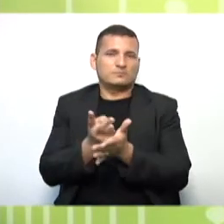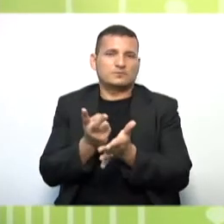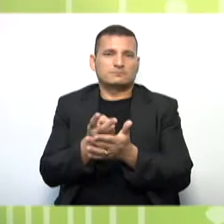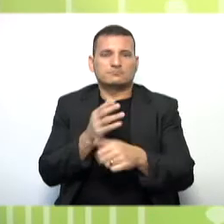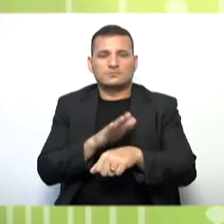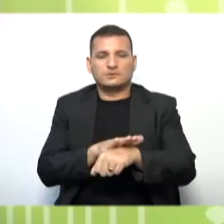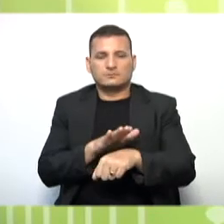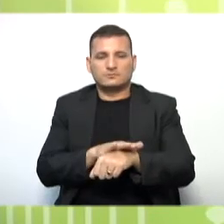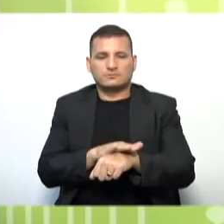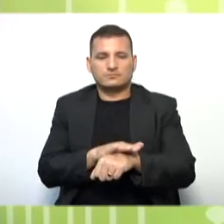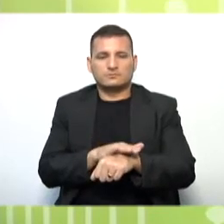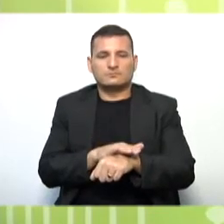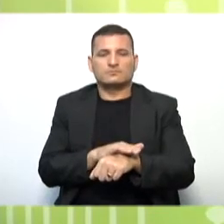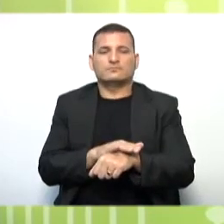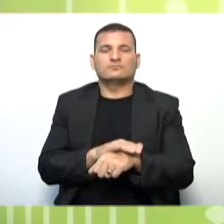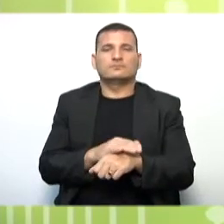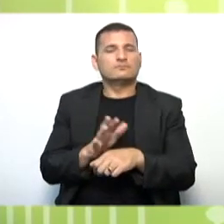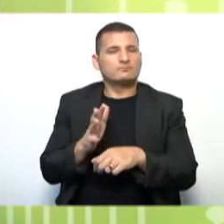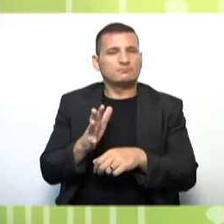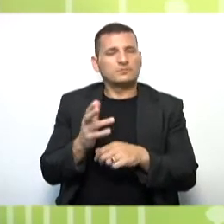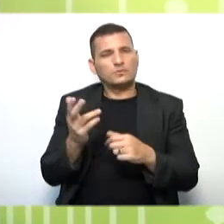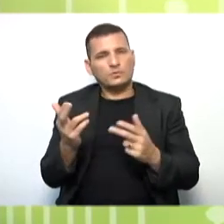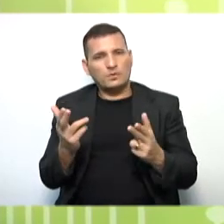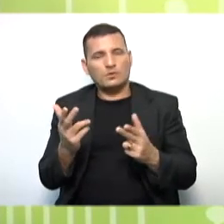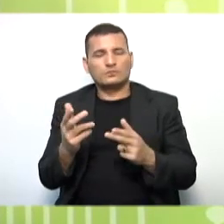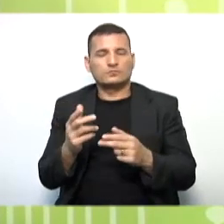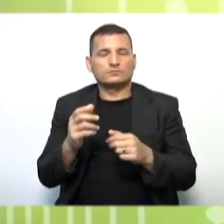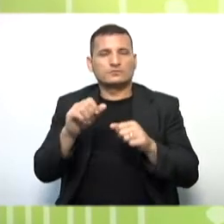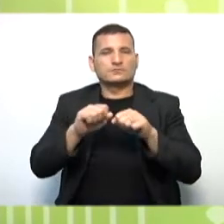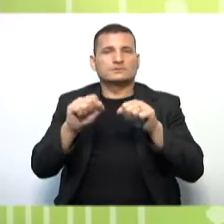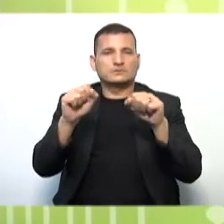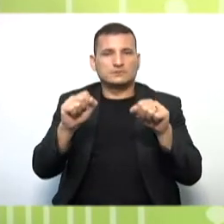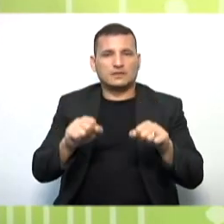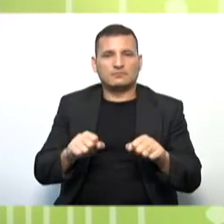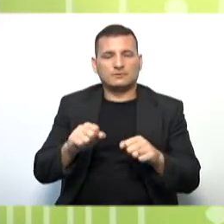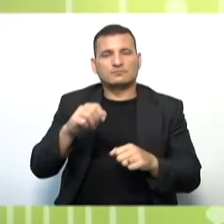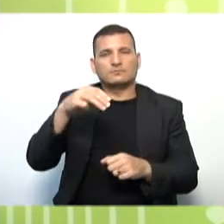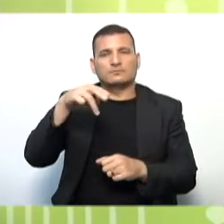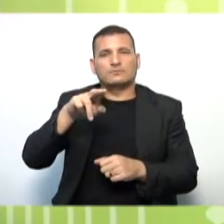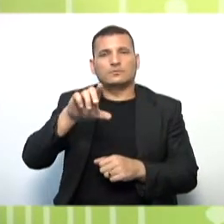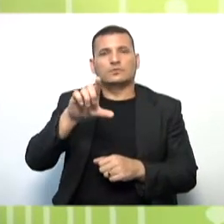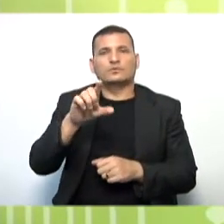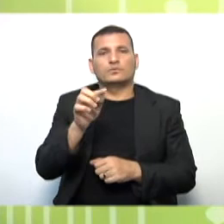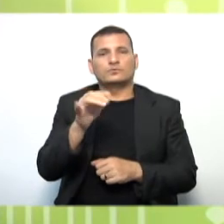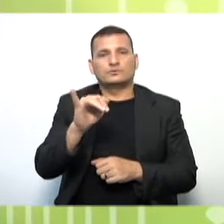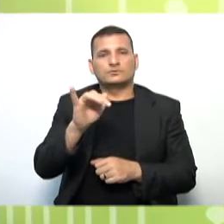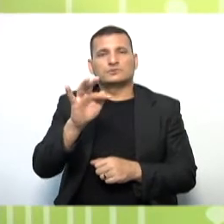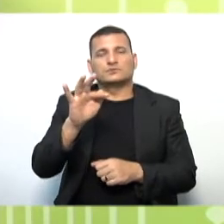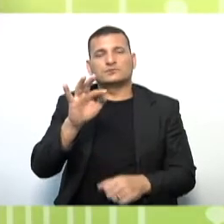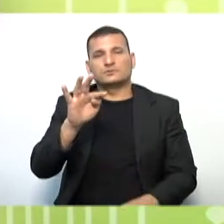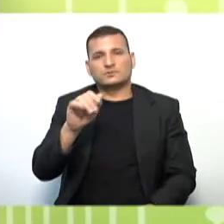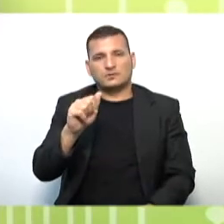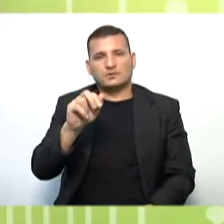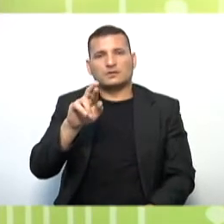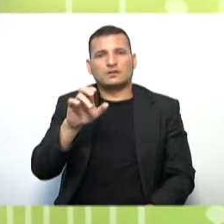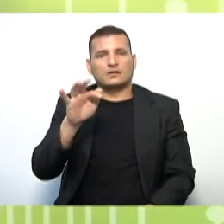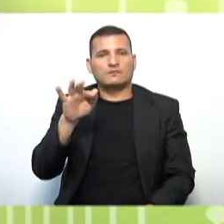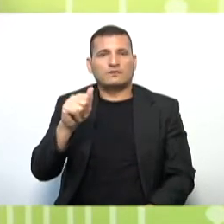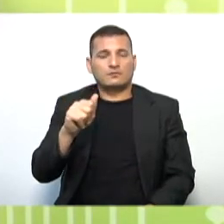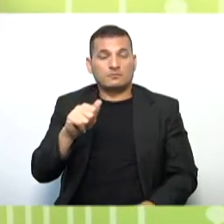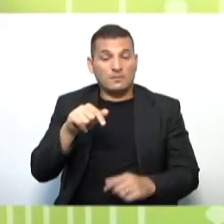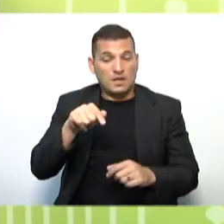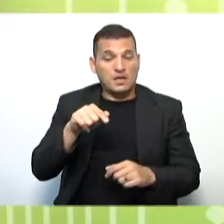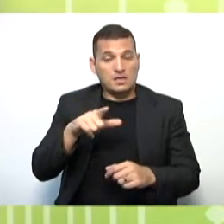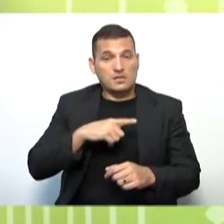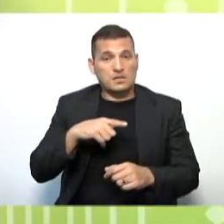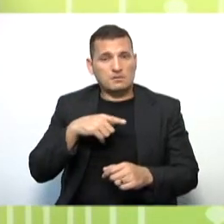é mais ou menos a relação do nosso sistema multitarefa. Reparem que ele se torna mais eficiente, porque eu tenho menos